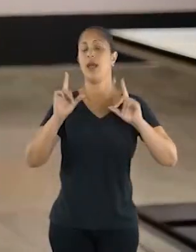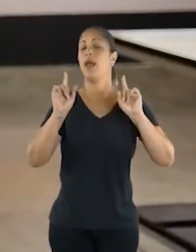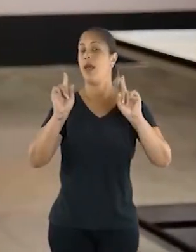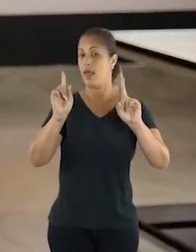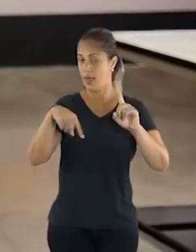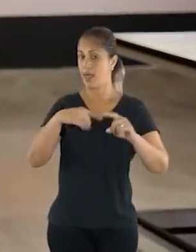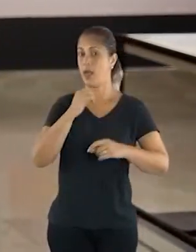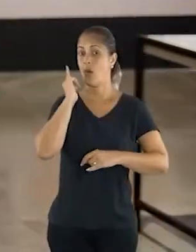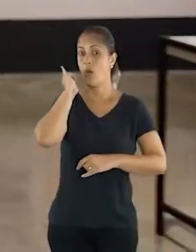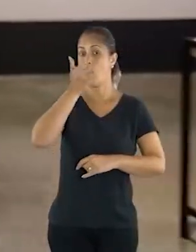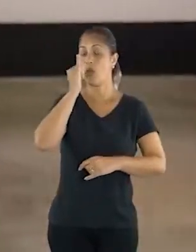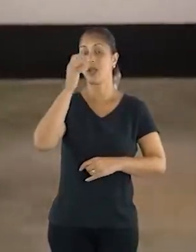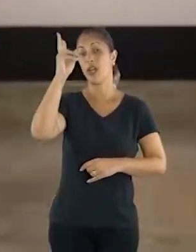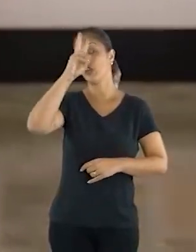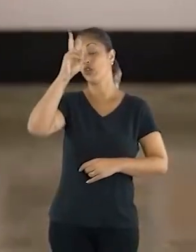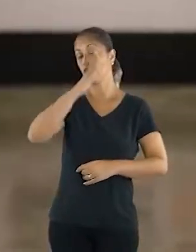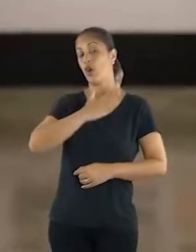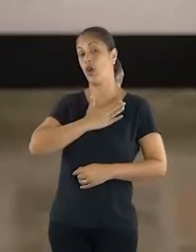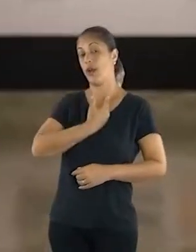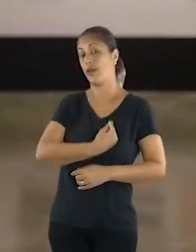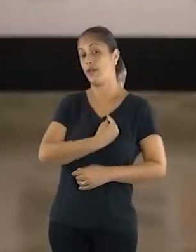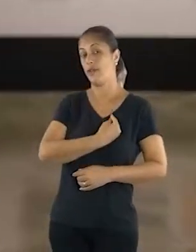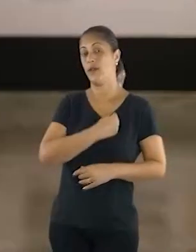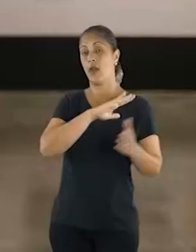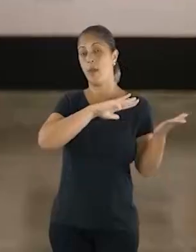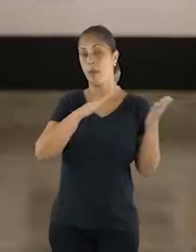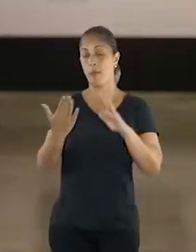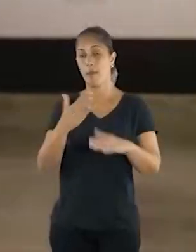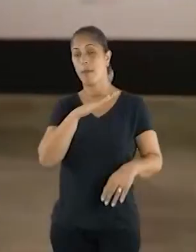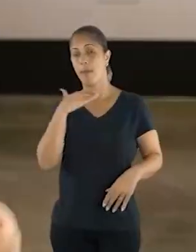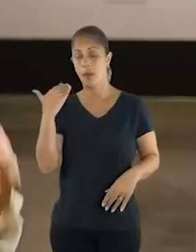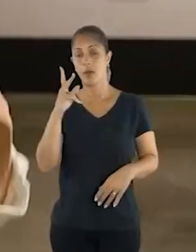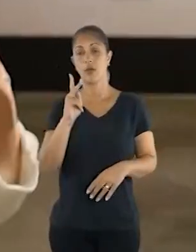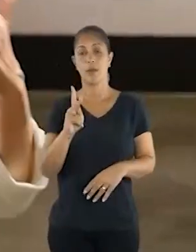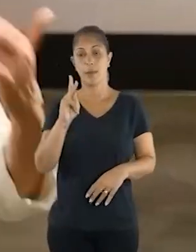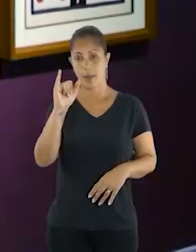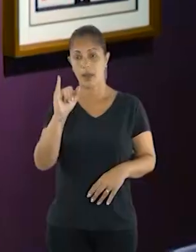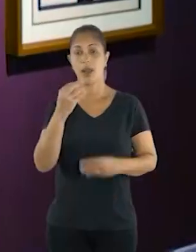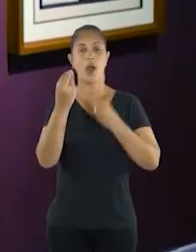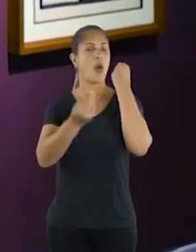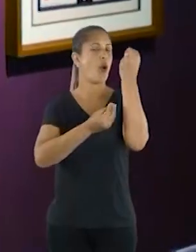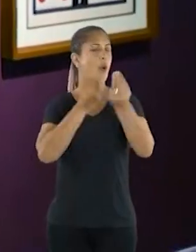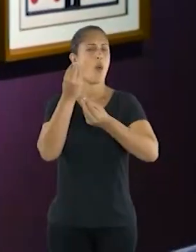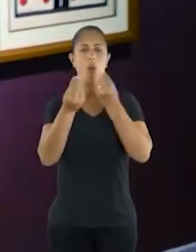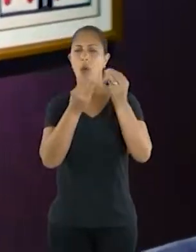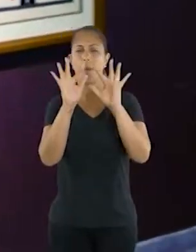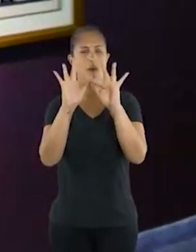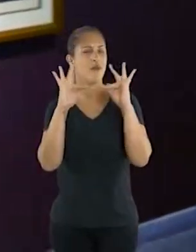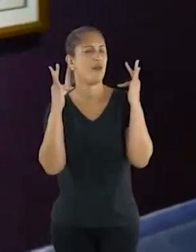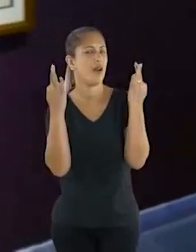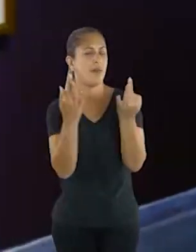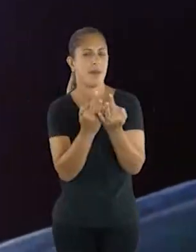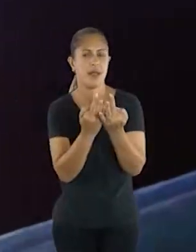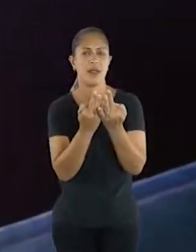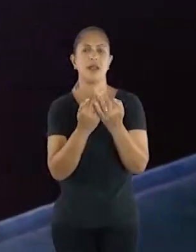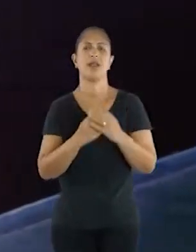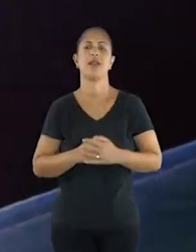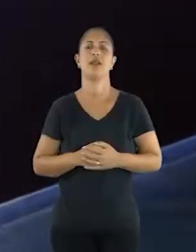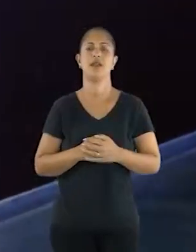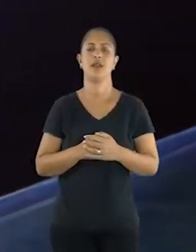a história da vida dele, a morte do pai, como ele fica com a família,